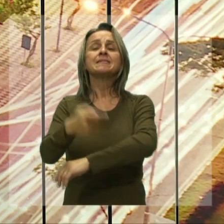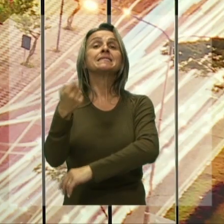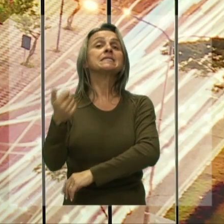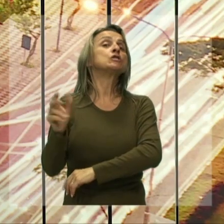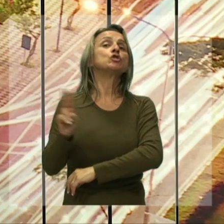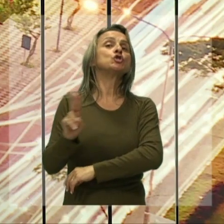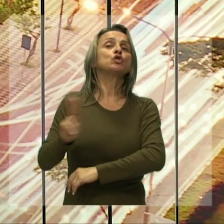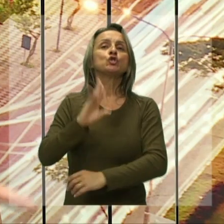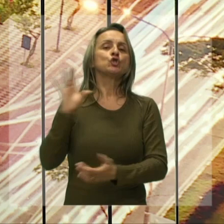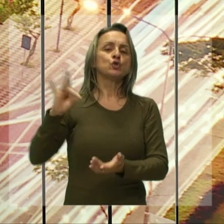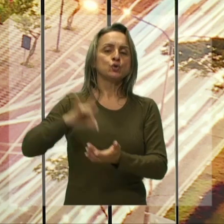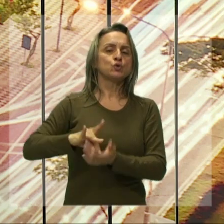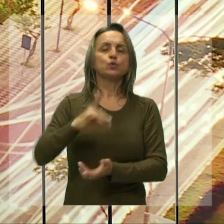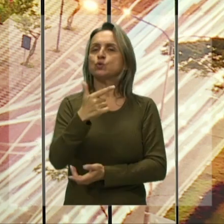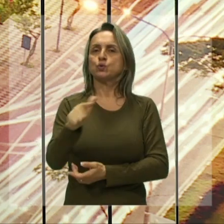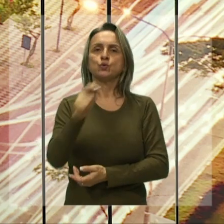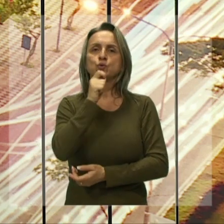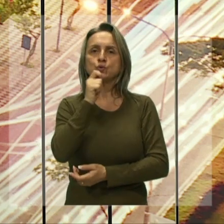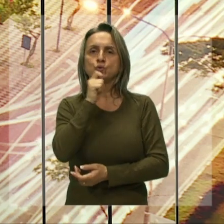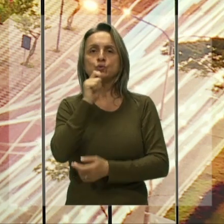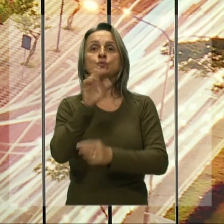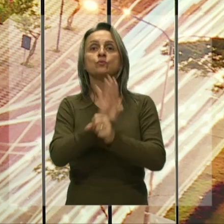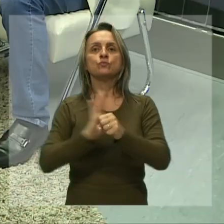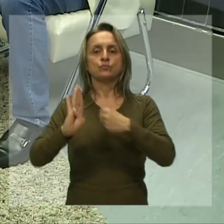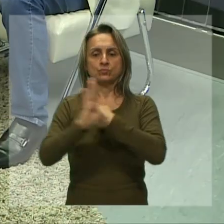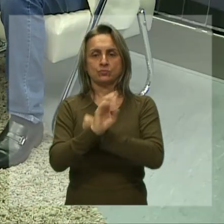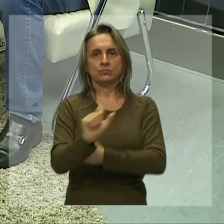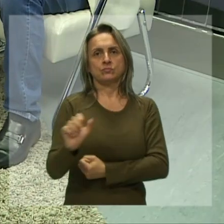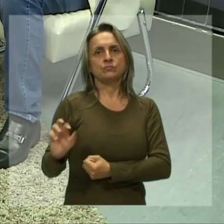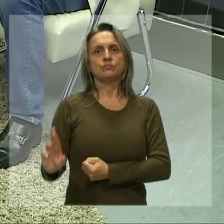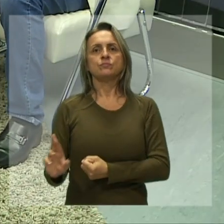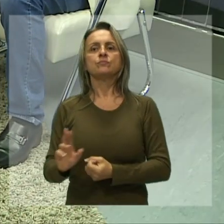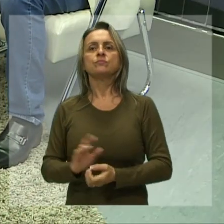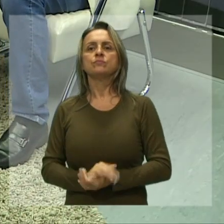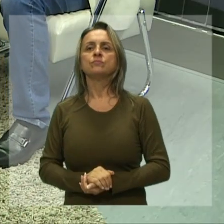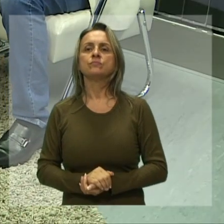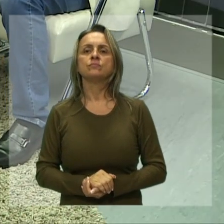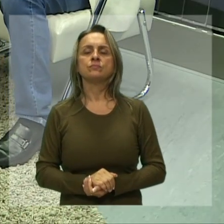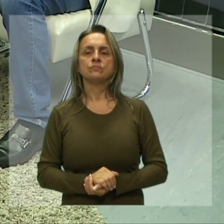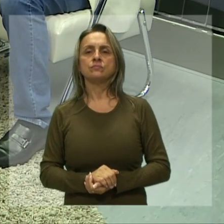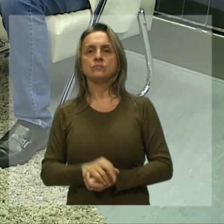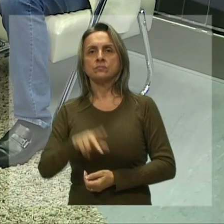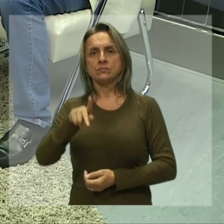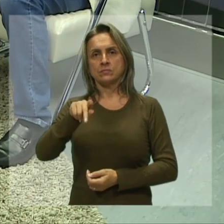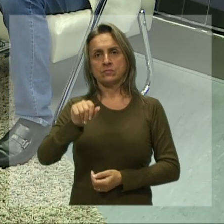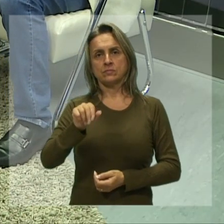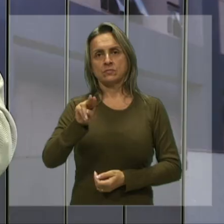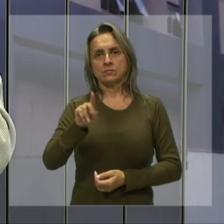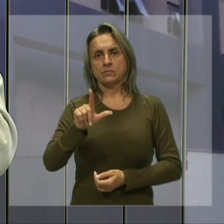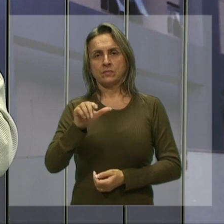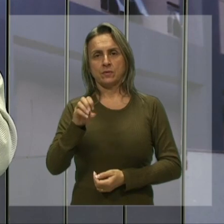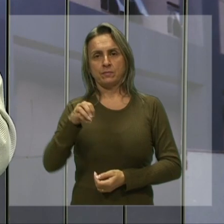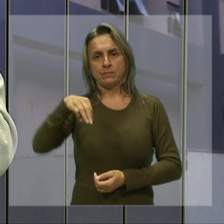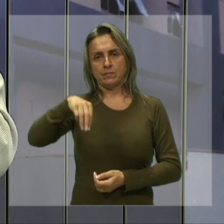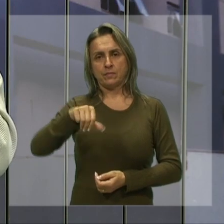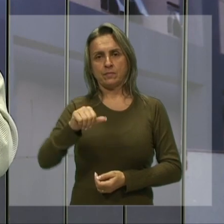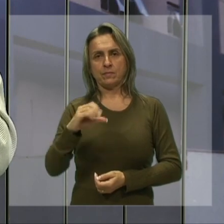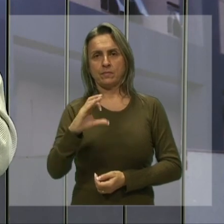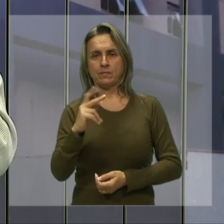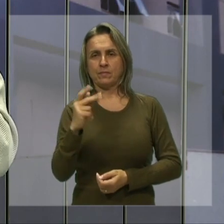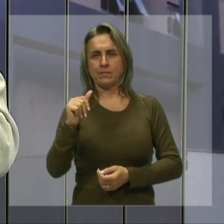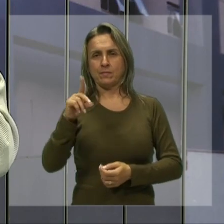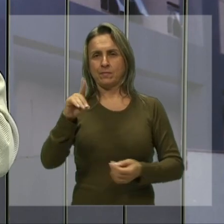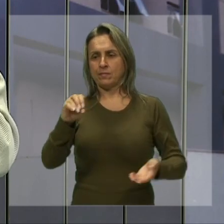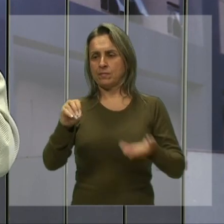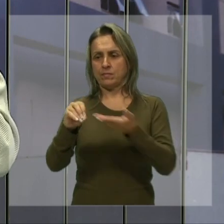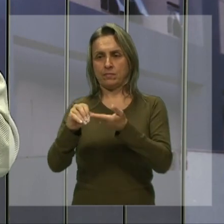ainda, que se localiza no bairro Santa Regina. O Paulo Machado, conhecidíssimo, né, na cidade de Itajaí,